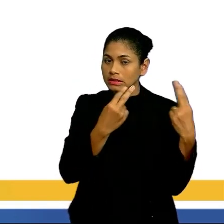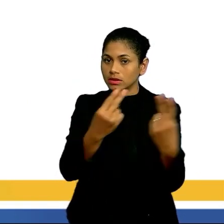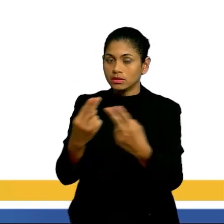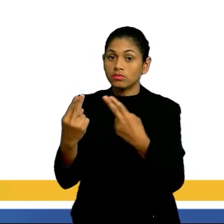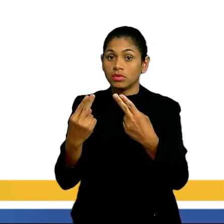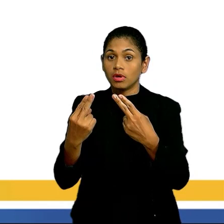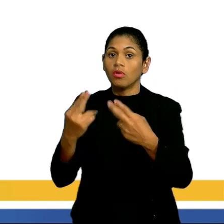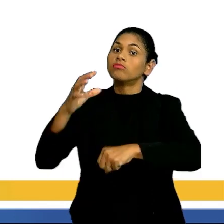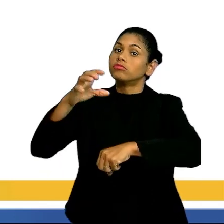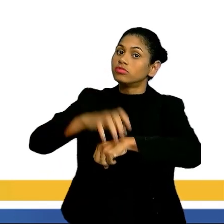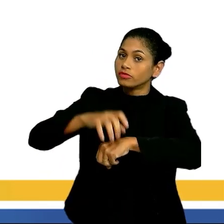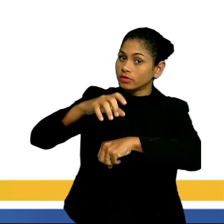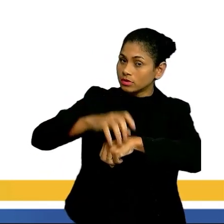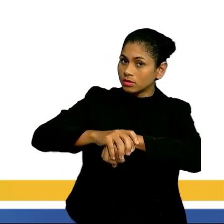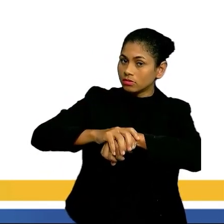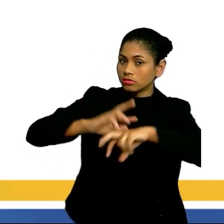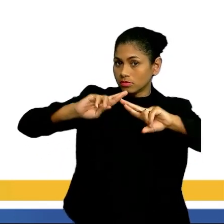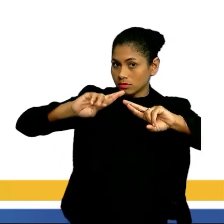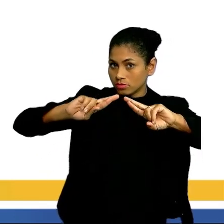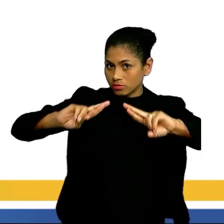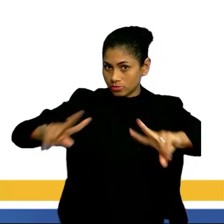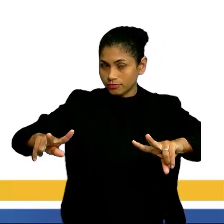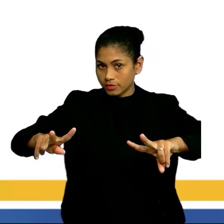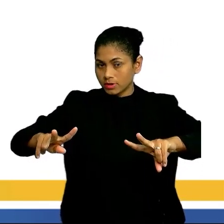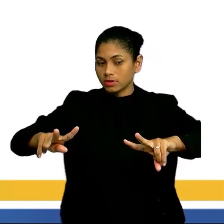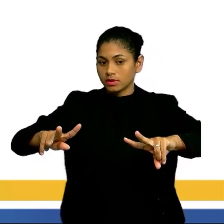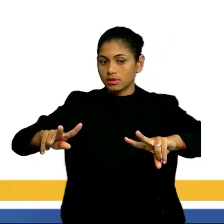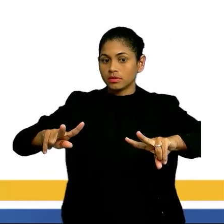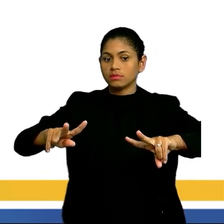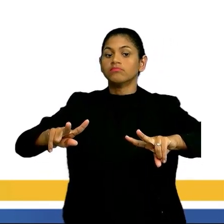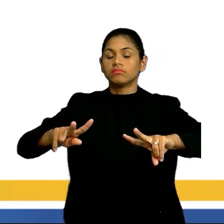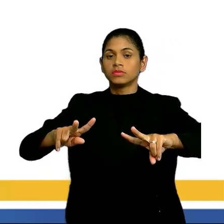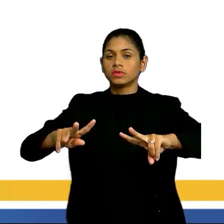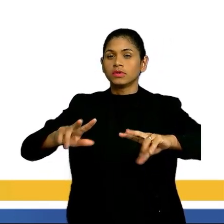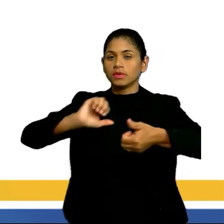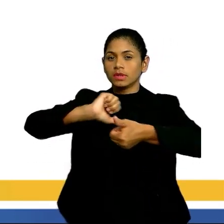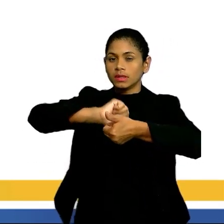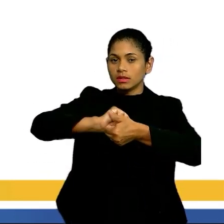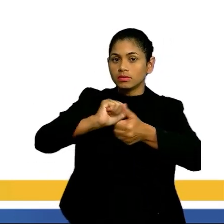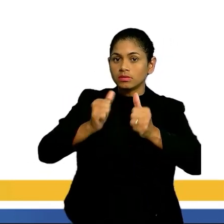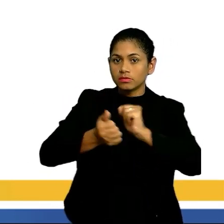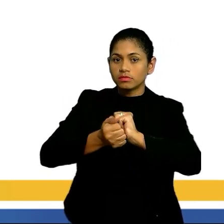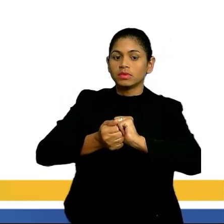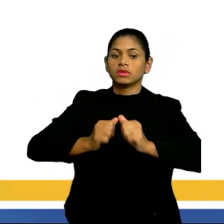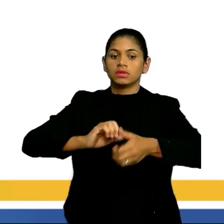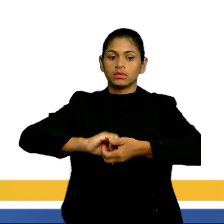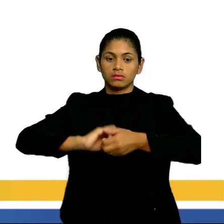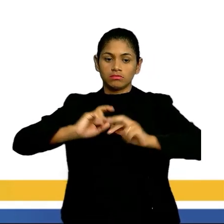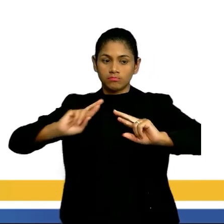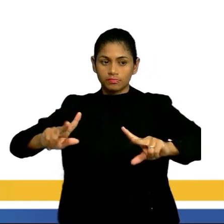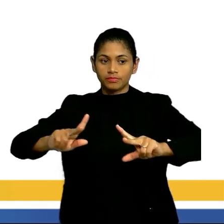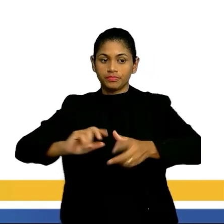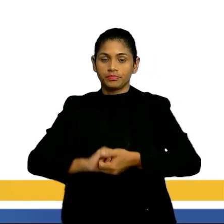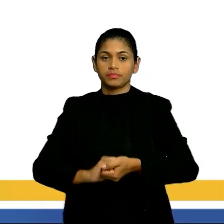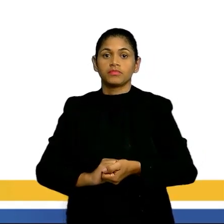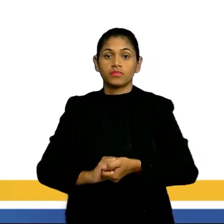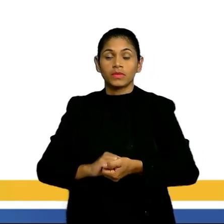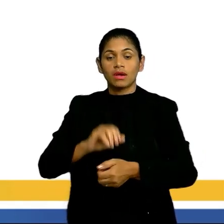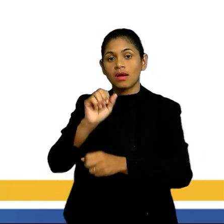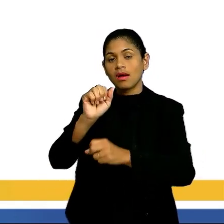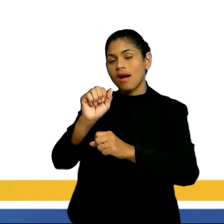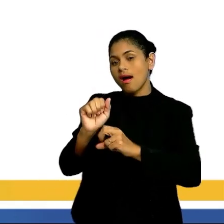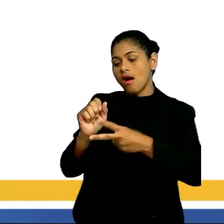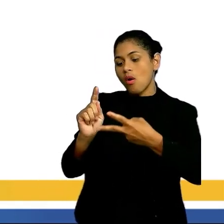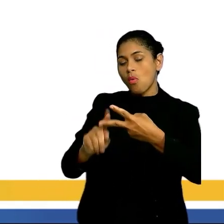diferentes. Então, as suas evidências são adaptação divergente. Nos órgãos